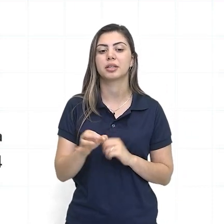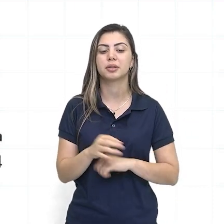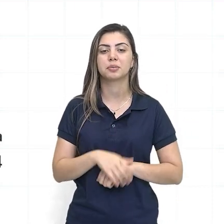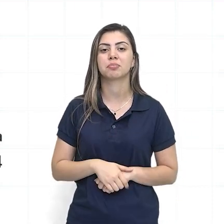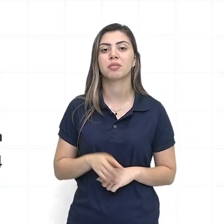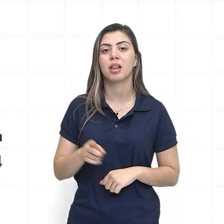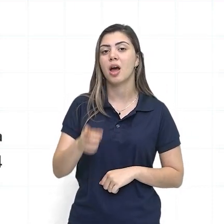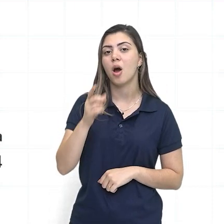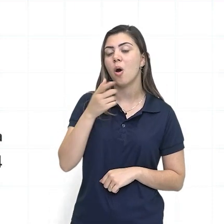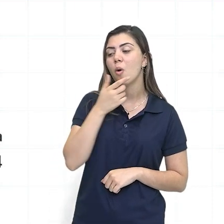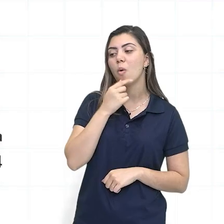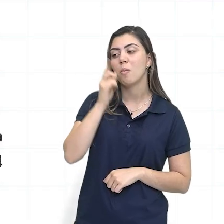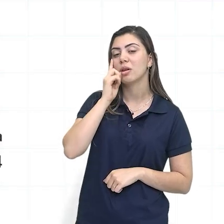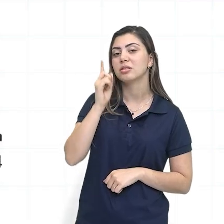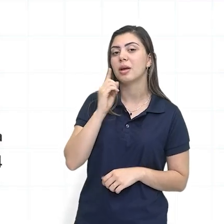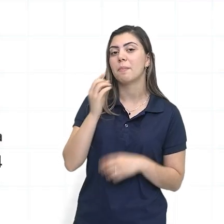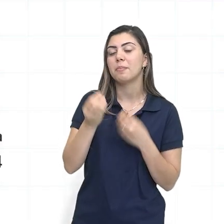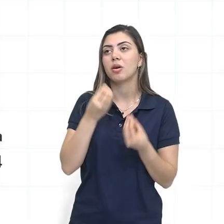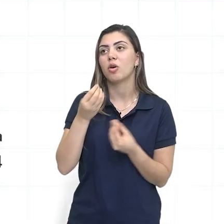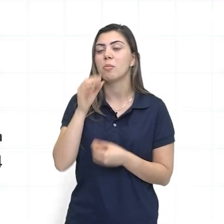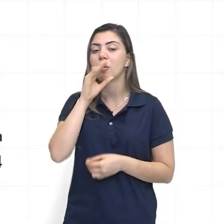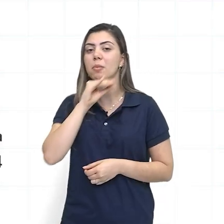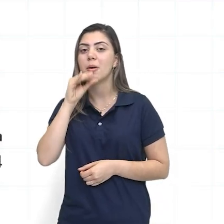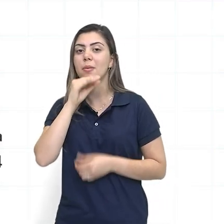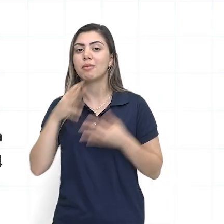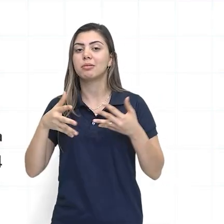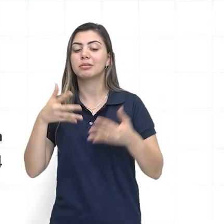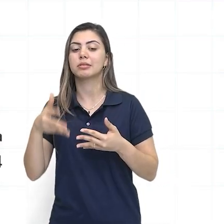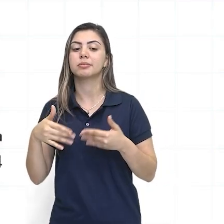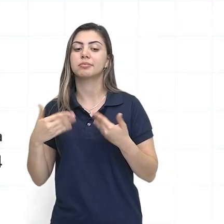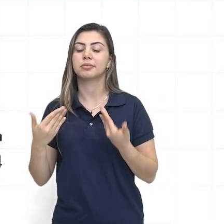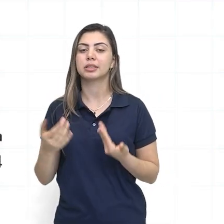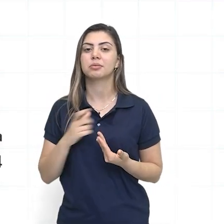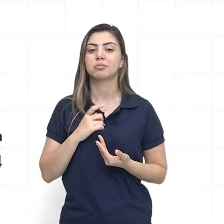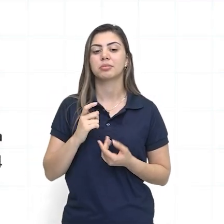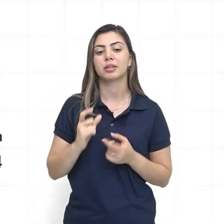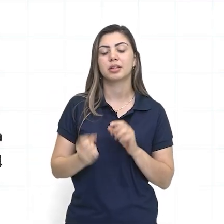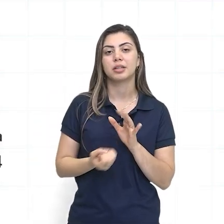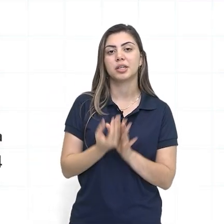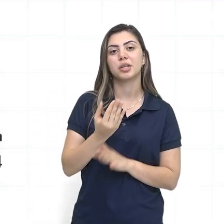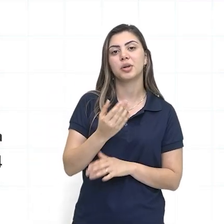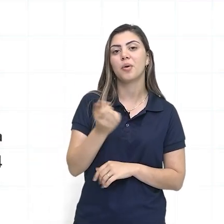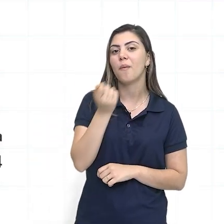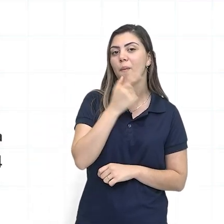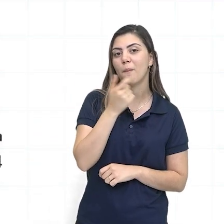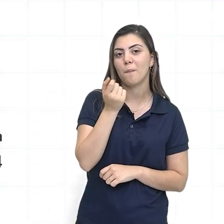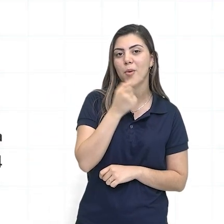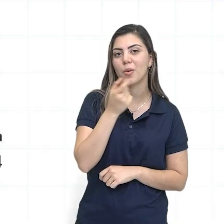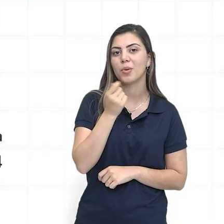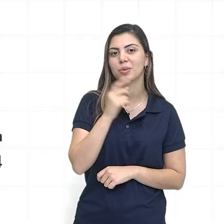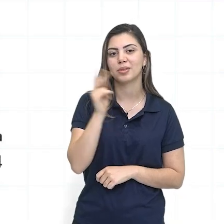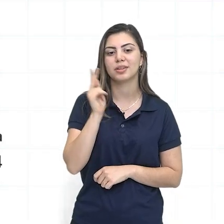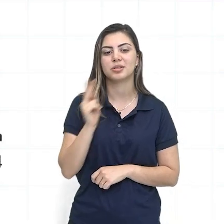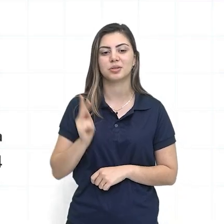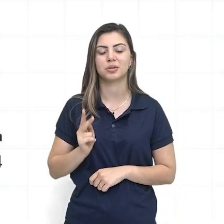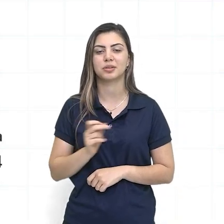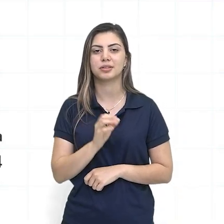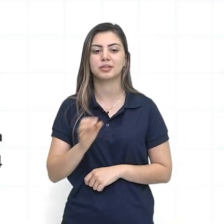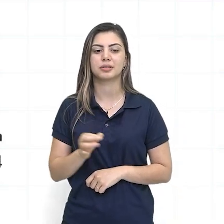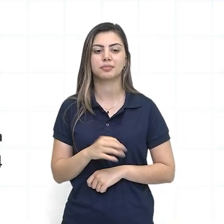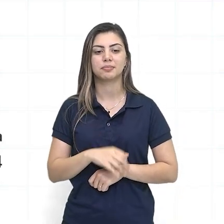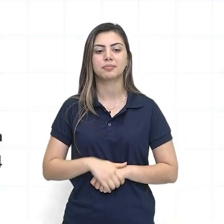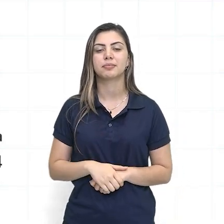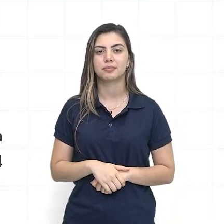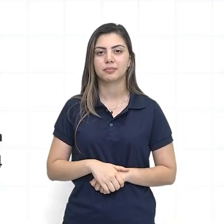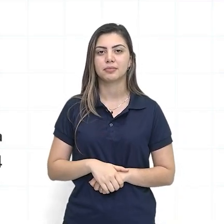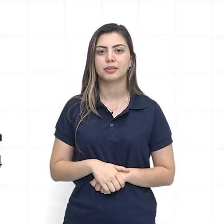ele não sabia como é que falava. Né? Então foi a partir dessas 2 palavras foi que se gerou o humor da história, né?